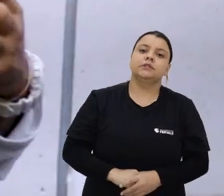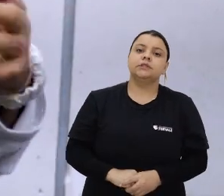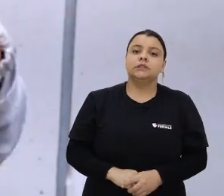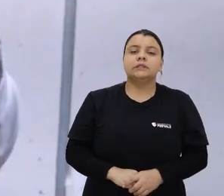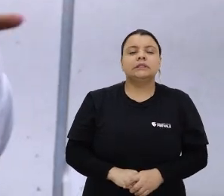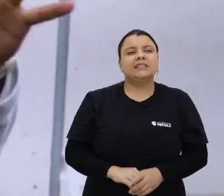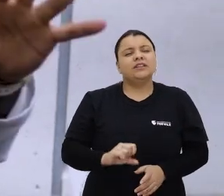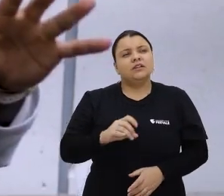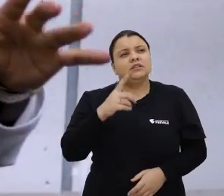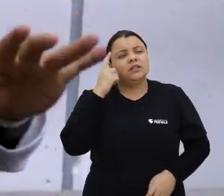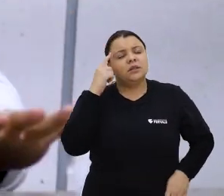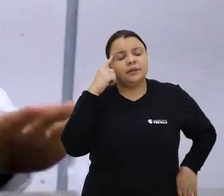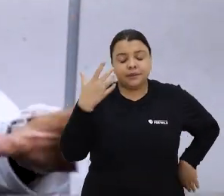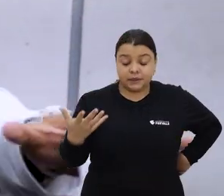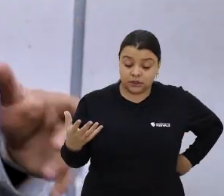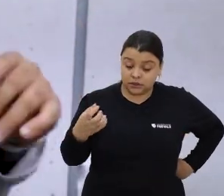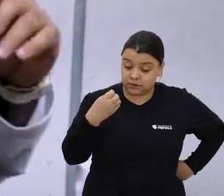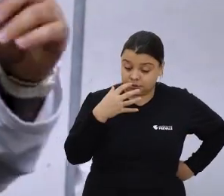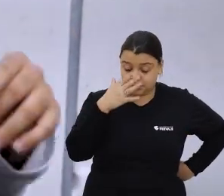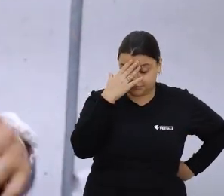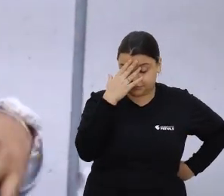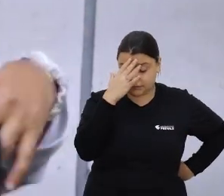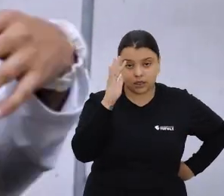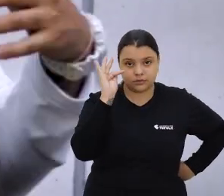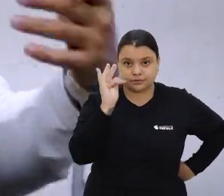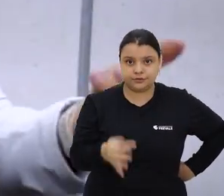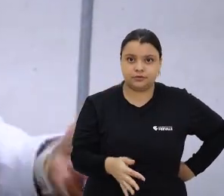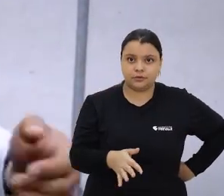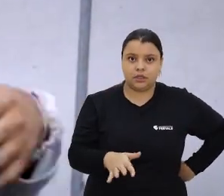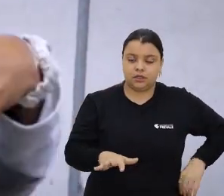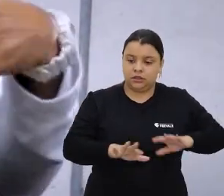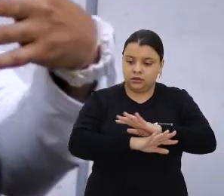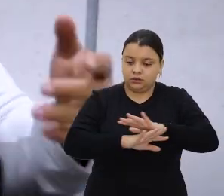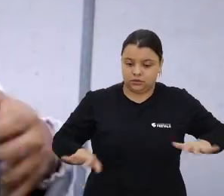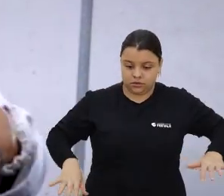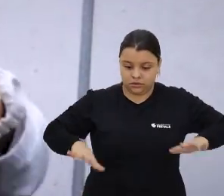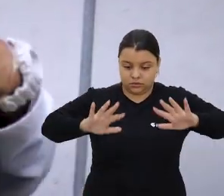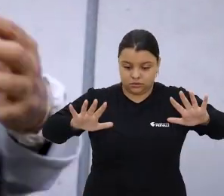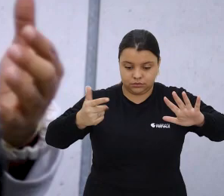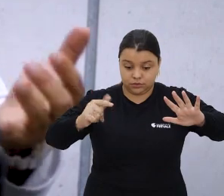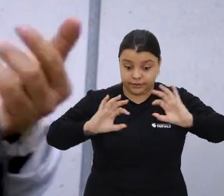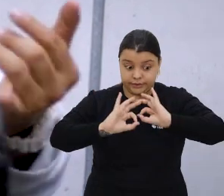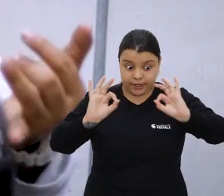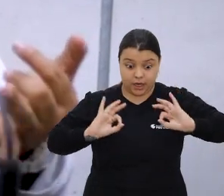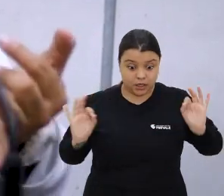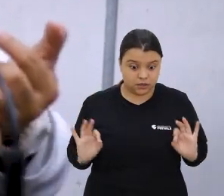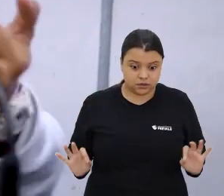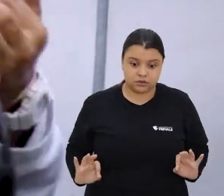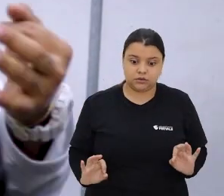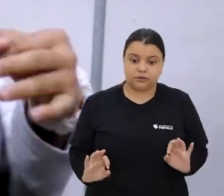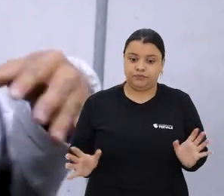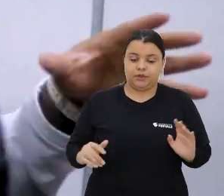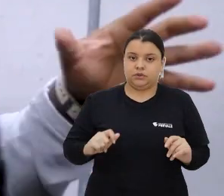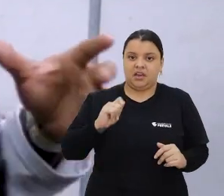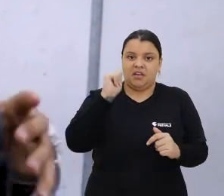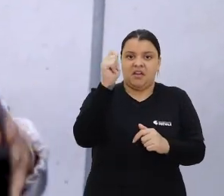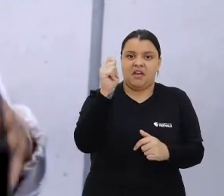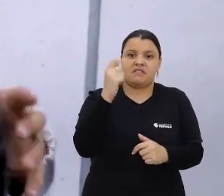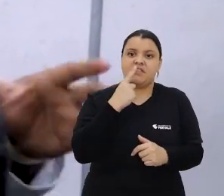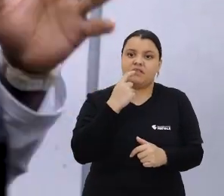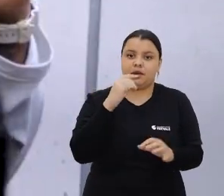daí eu pensei, bom, parou, né? Acabou o jogo, a equipe ganhou, não teve lance polêmico, não teve nada, não teve expulsão, não teve pênalti, não teve